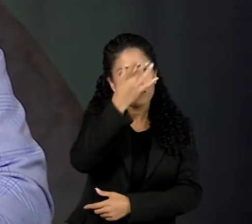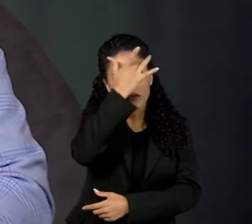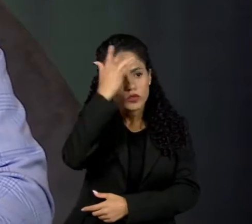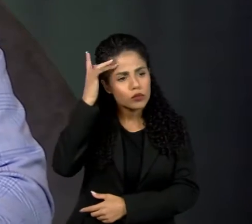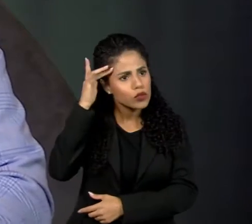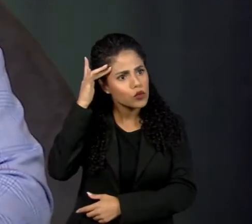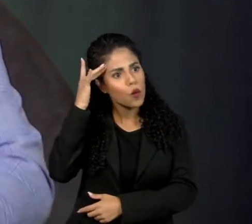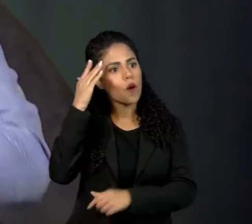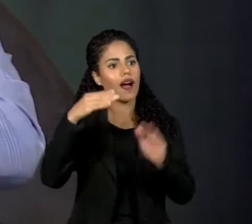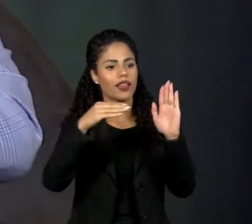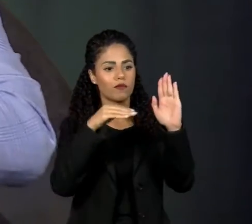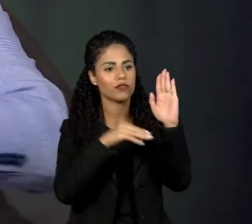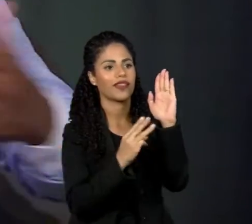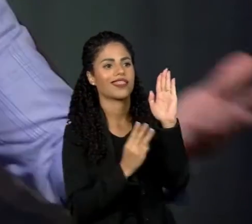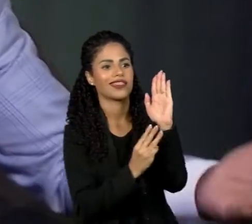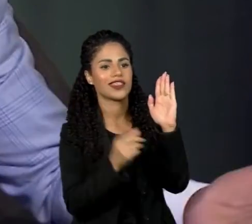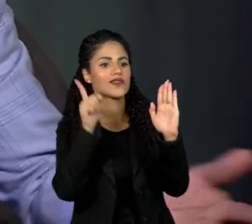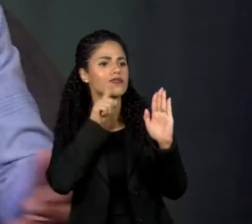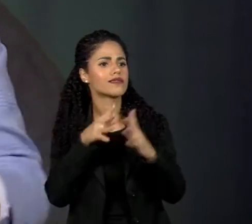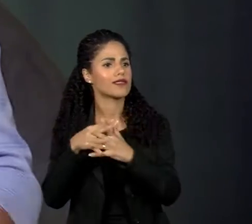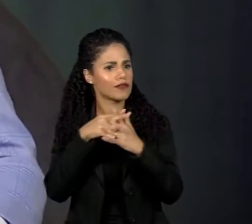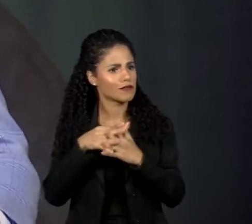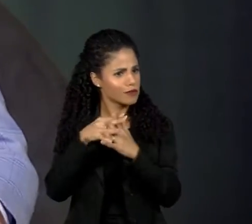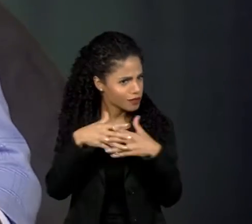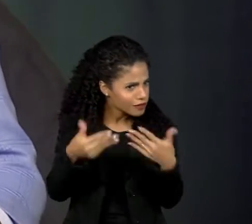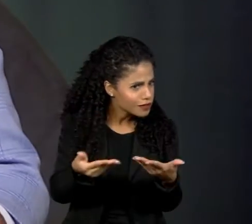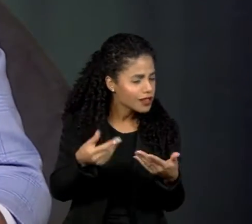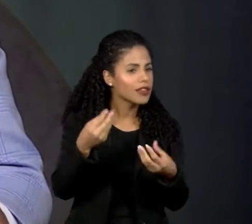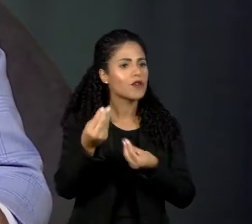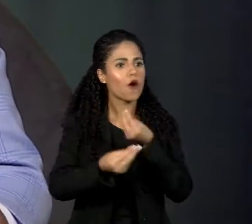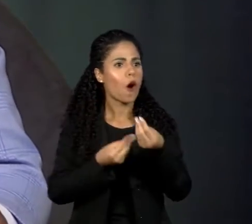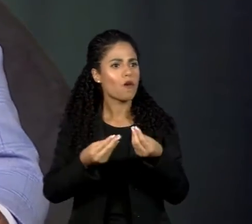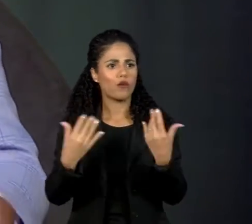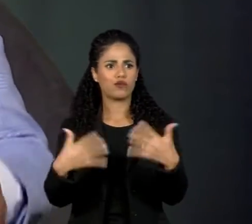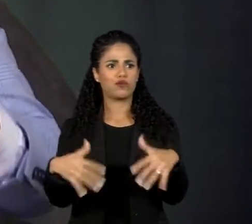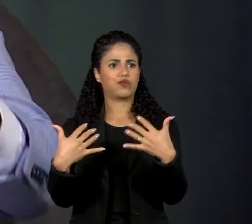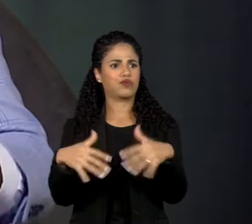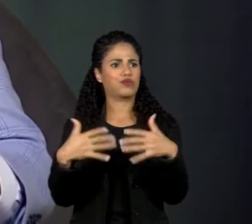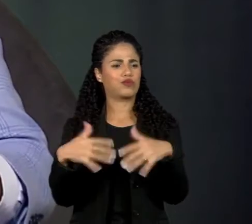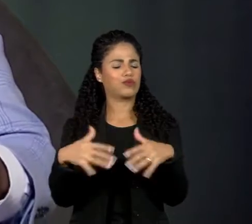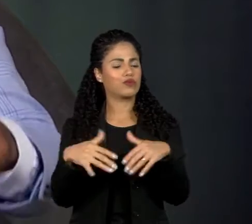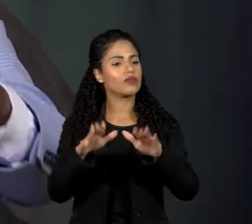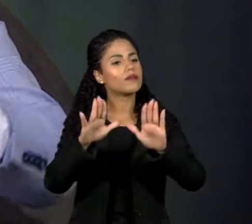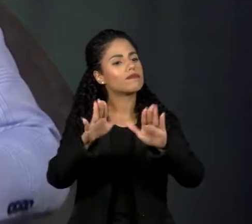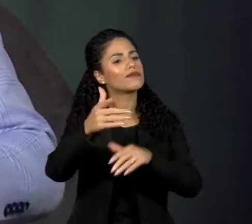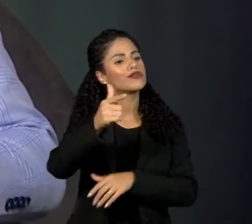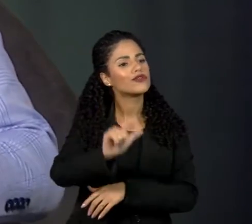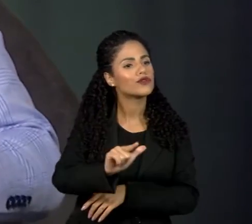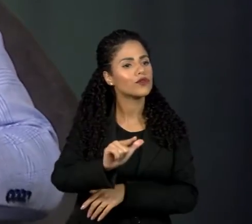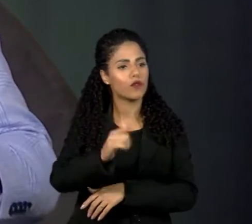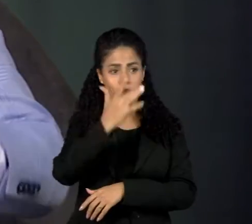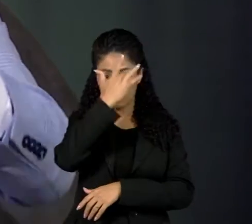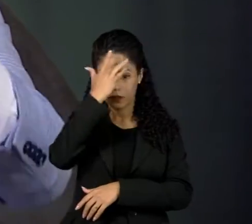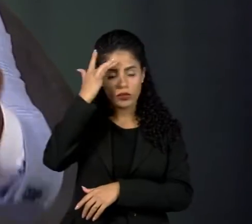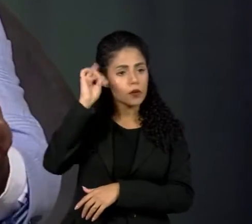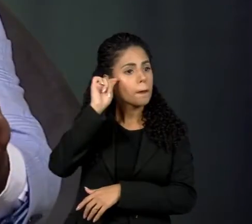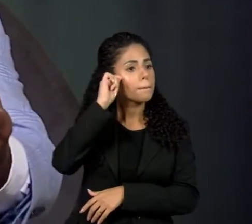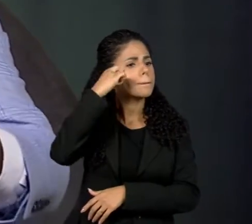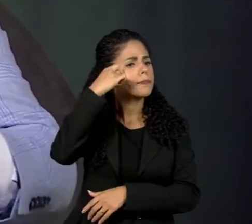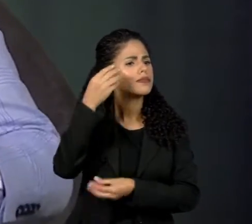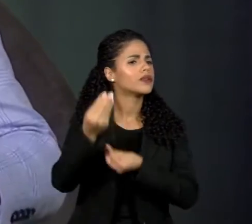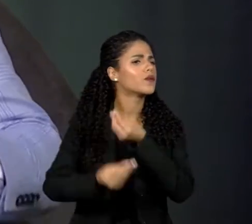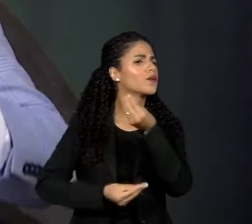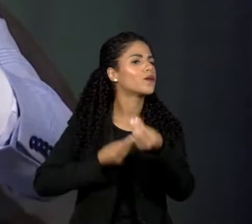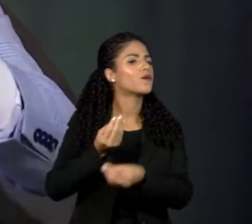apenas para os Estados Unidos. Então, virou um nicho de mercado extraordinário, não é? Mas, de novo, o negro, sobretudo, para chegar